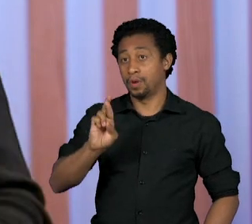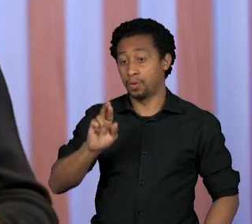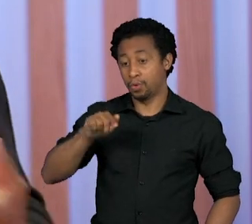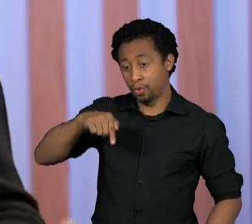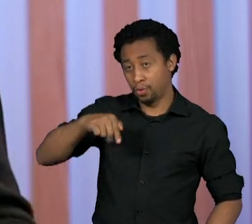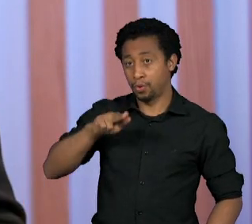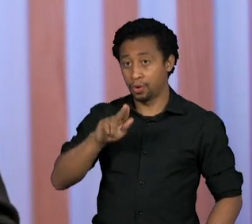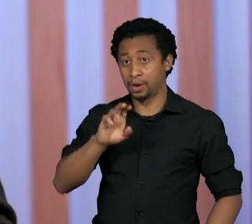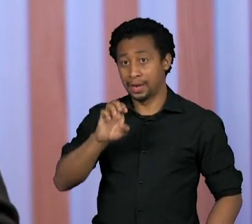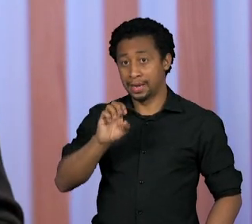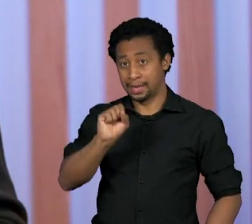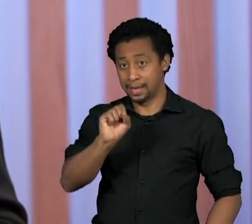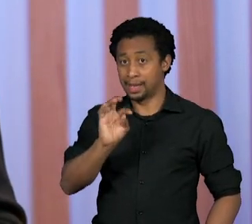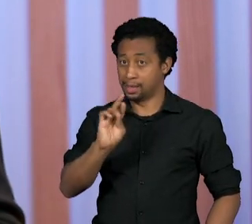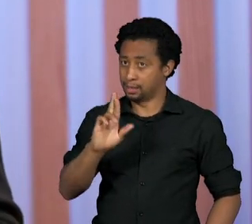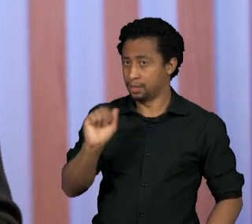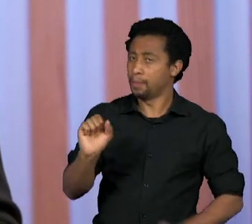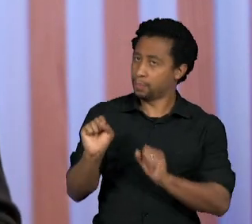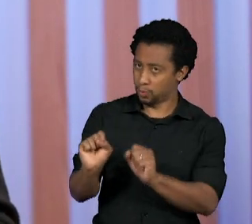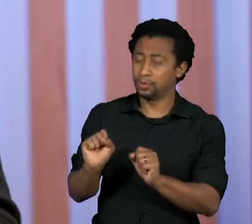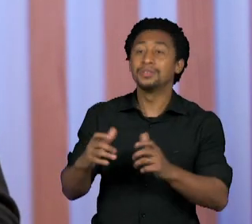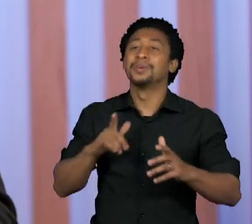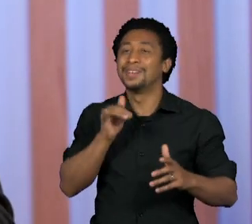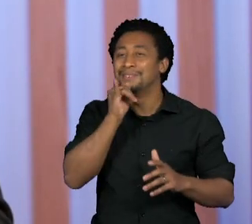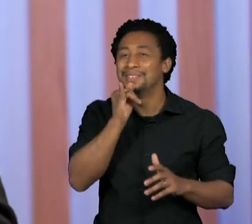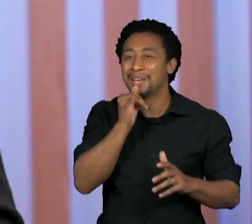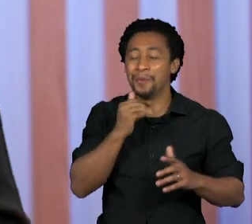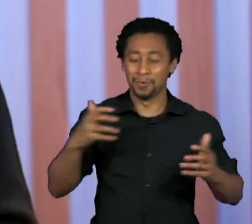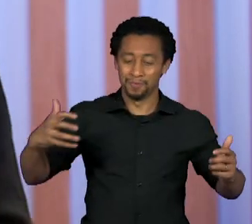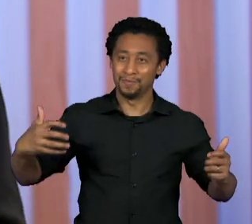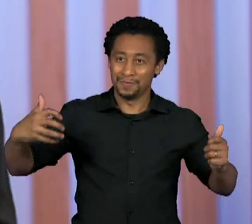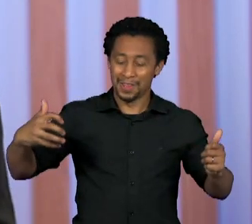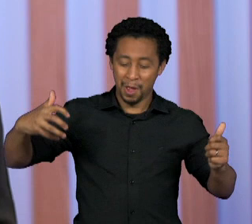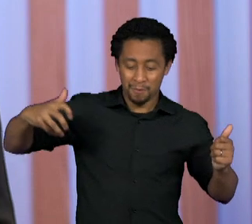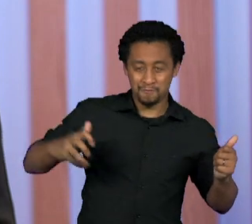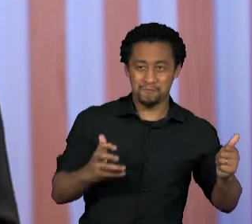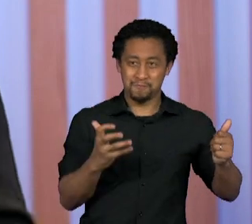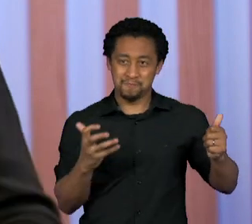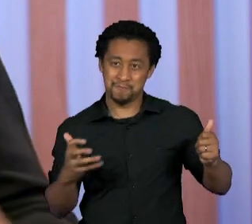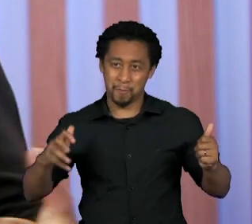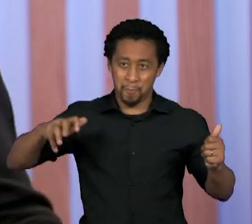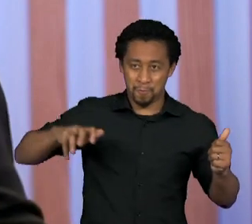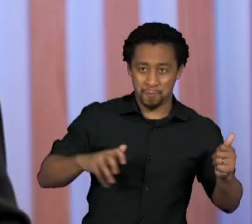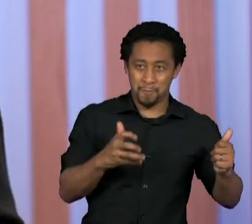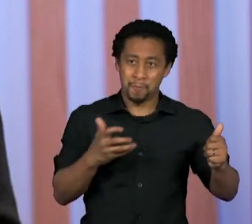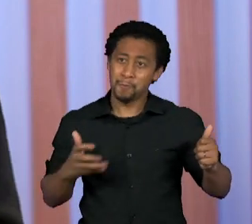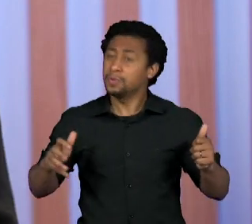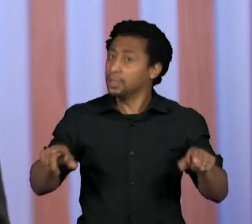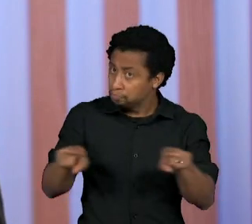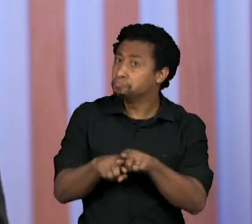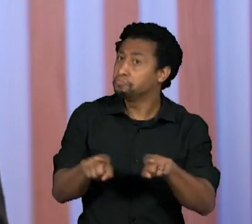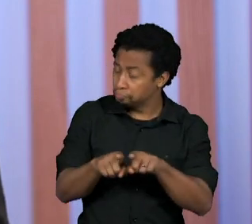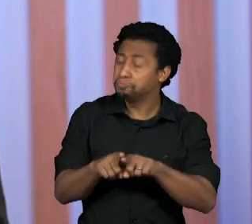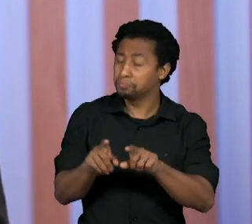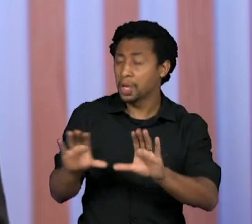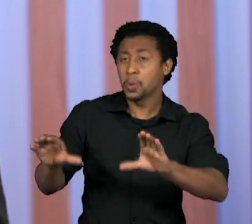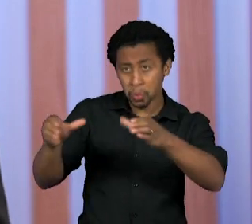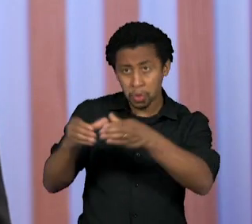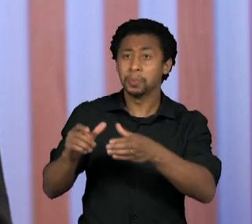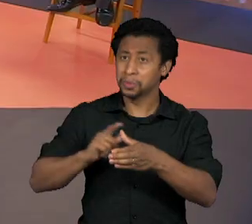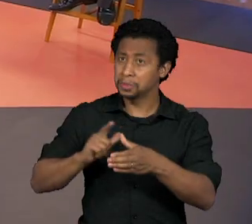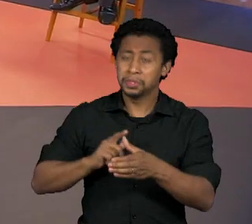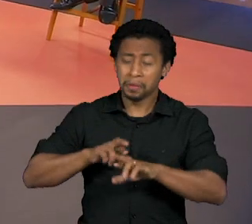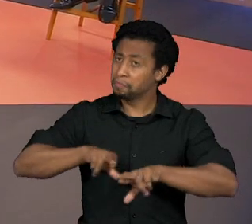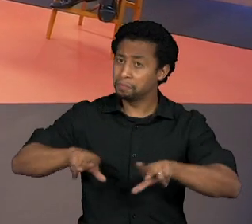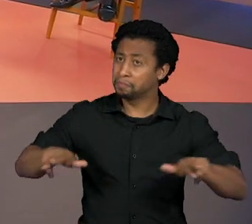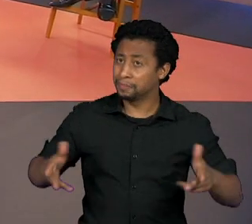caipira, orquestra de sanfona, que o pessoal até apelida de orquestra sanfônica, né? Então, nós temos vários tipos de formação orquestral.